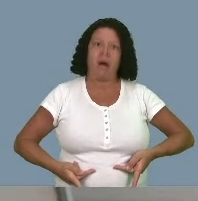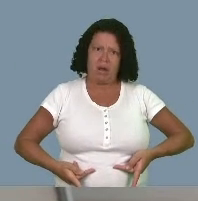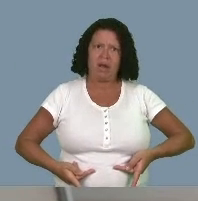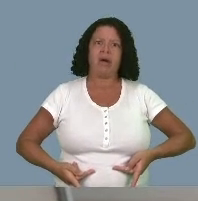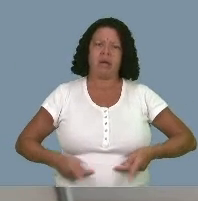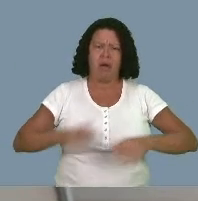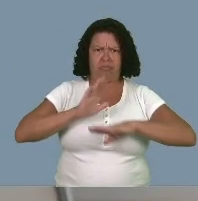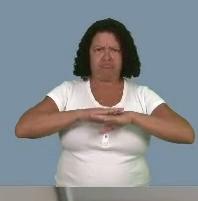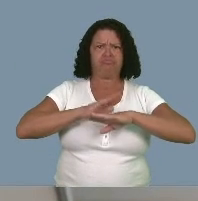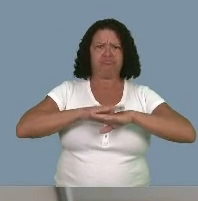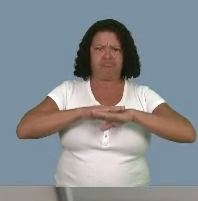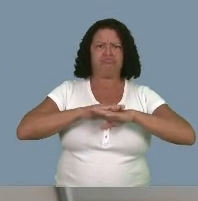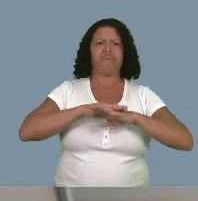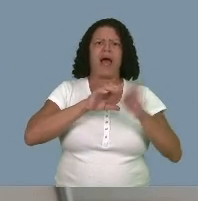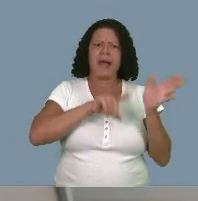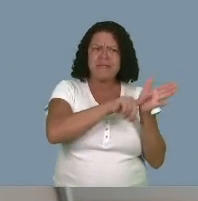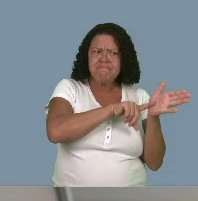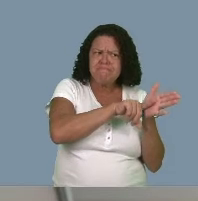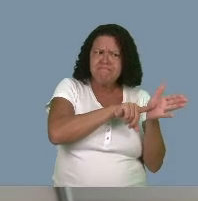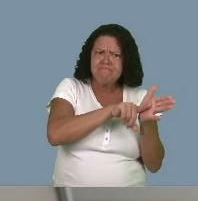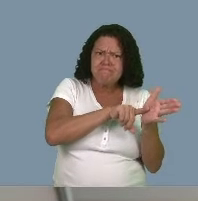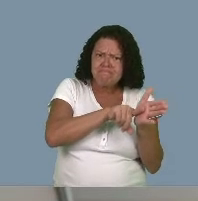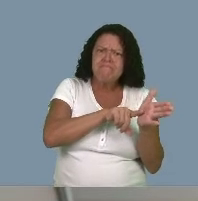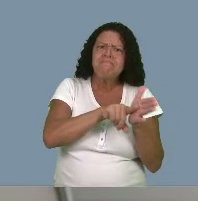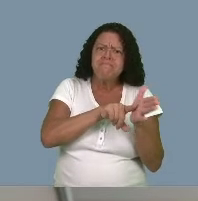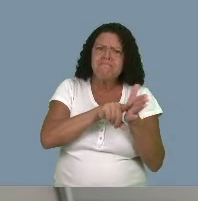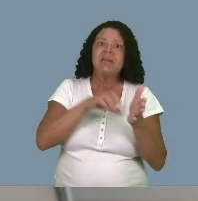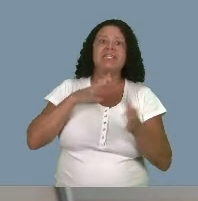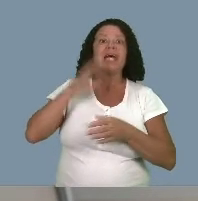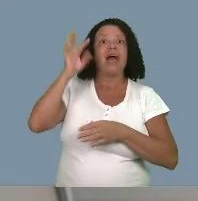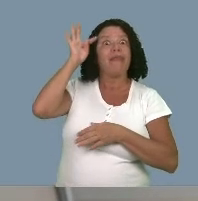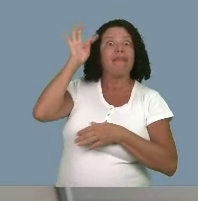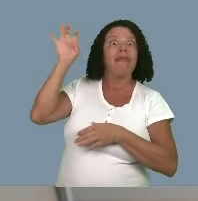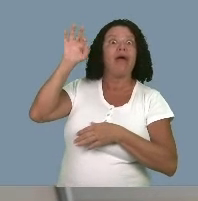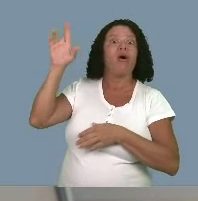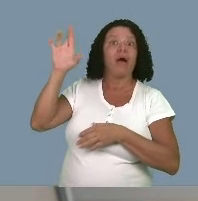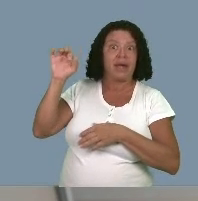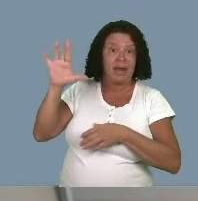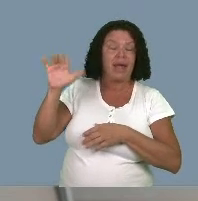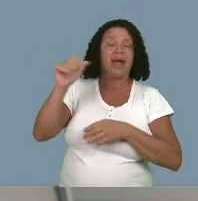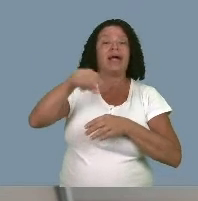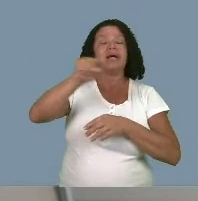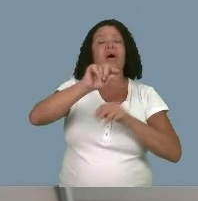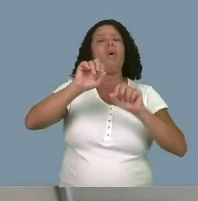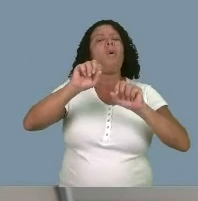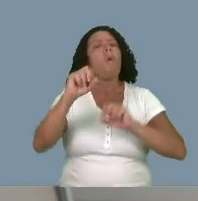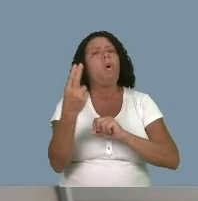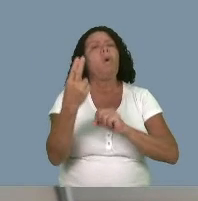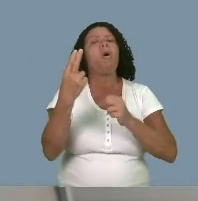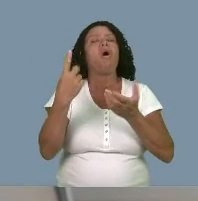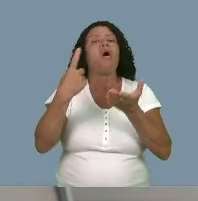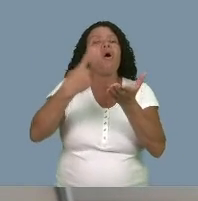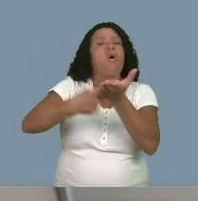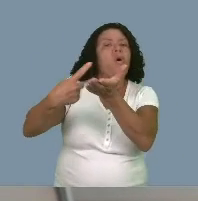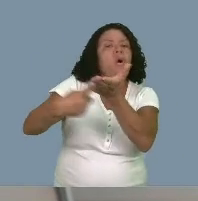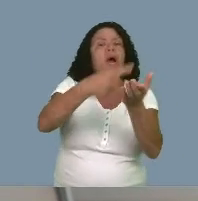né, como está sendo investigado, como tem algumas teorias, ou seja ela decorrente da